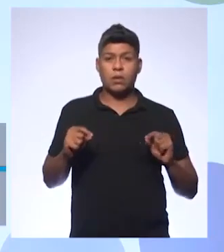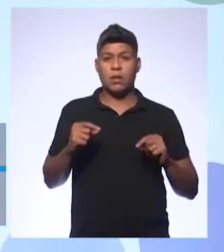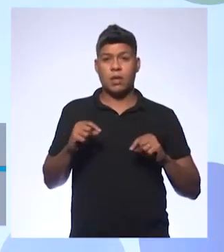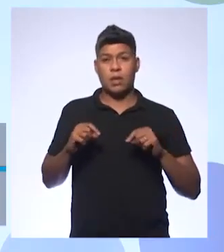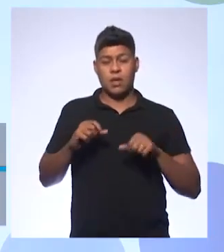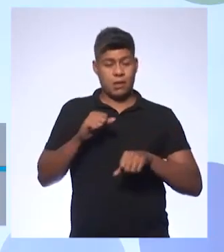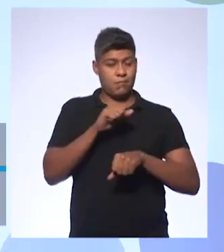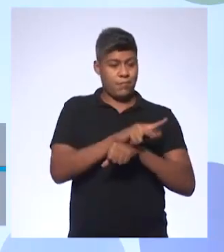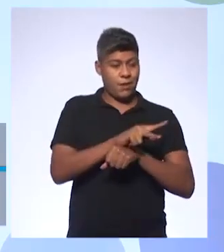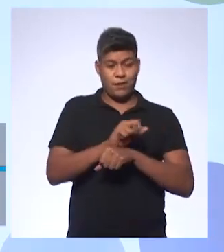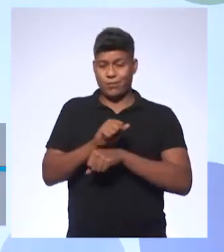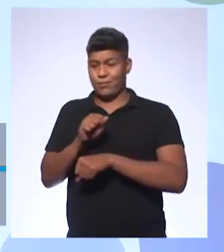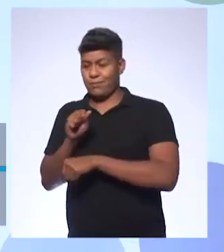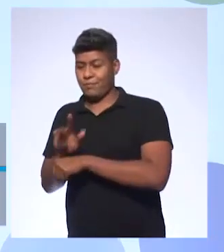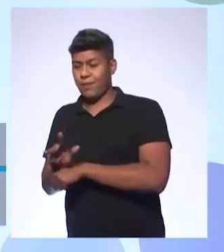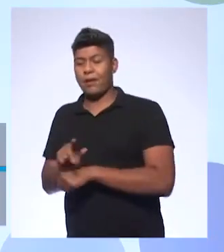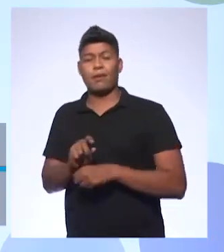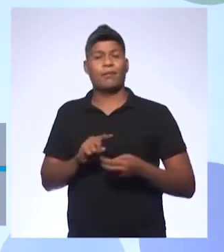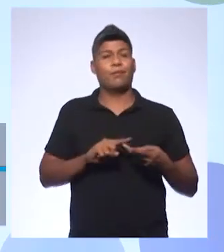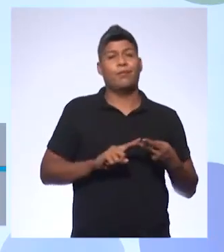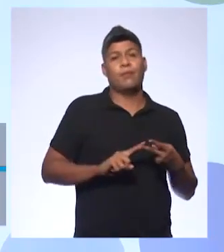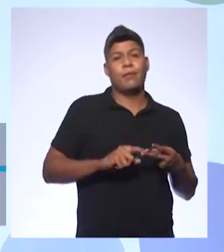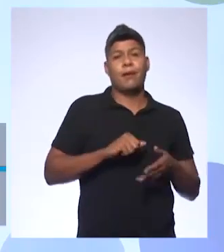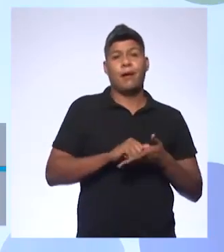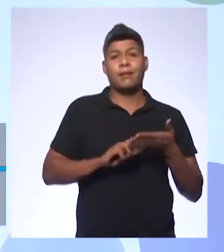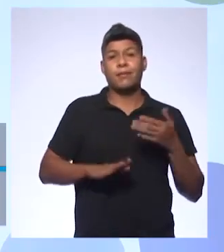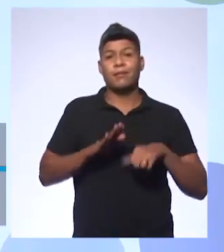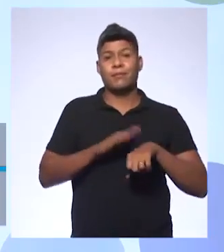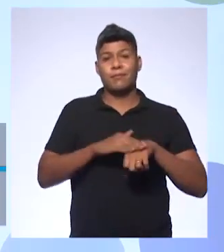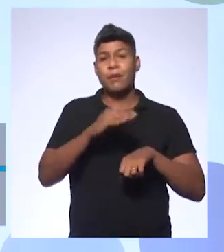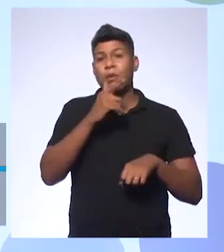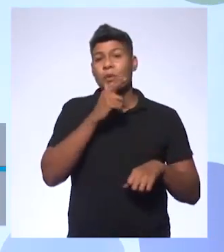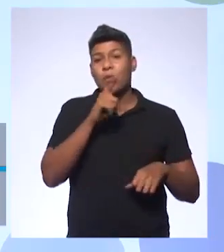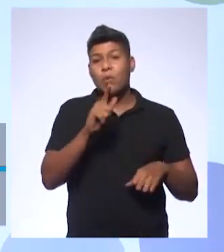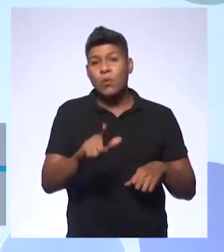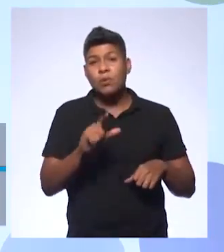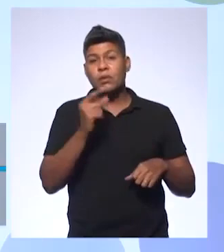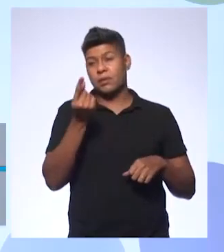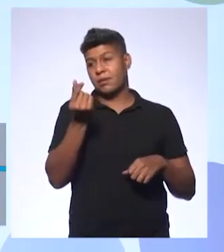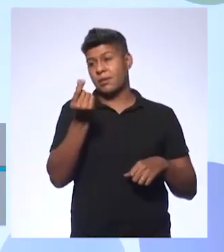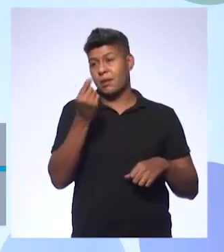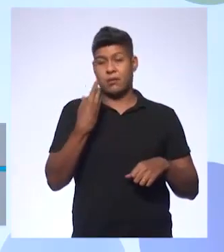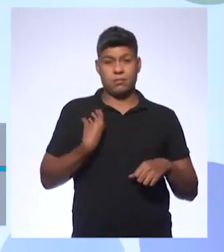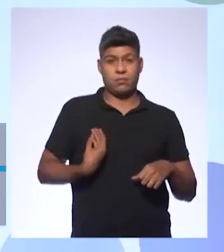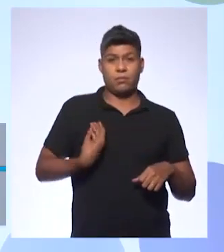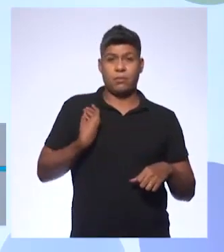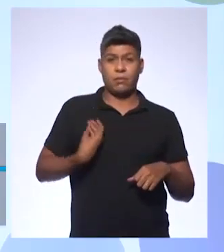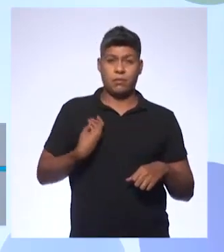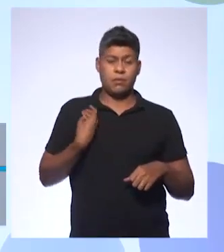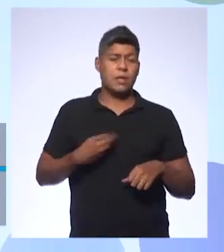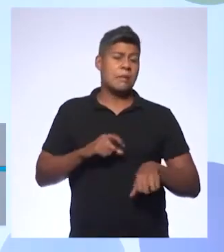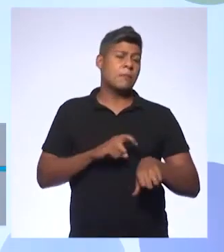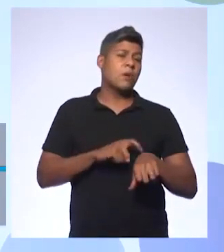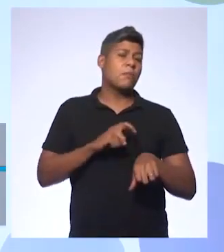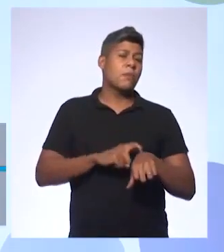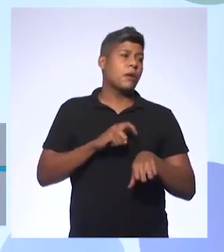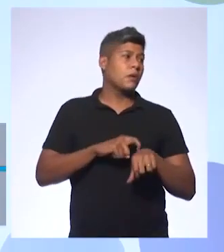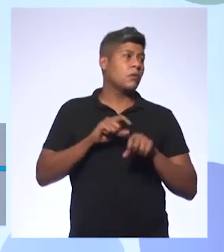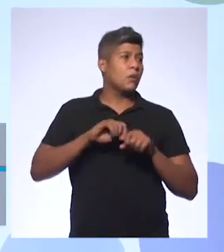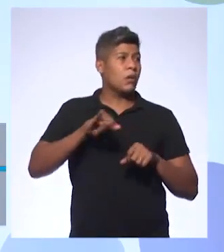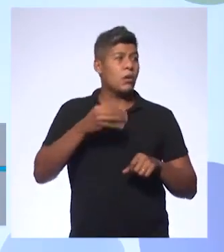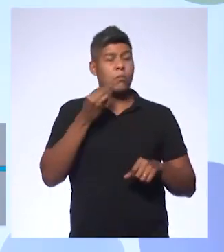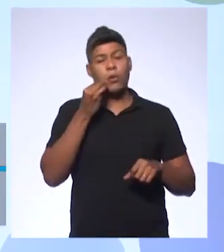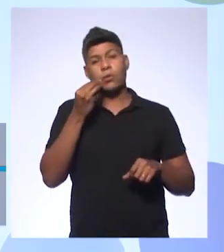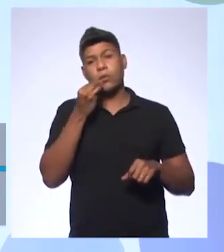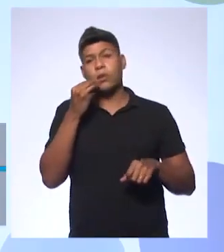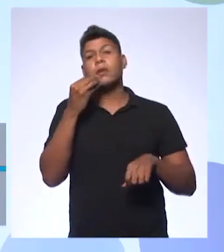emprego, onde você tem que ter cada vez mais atividades para conseguir ali um mínimo de renda para sobreviver, em que momento você vai ter a oportunidade